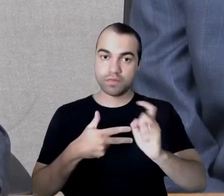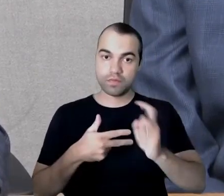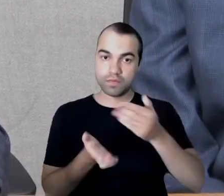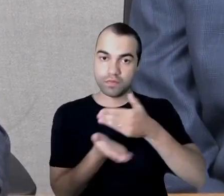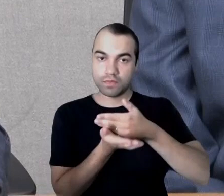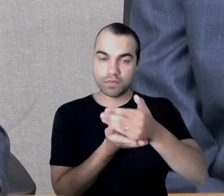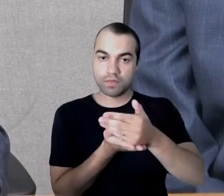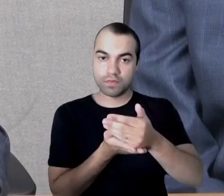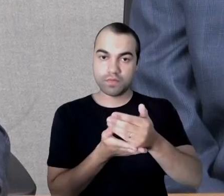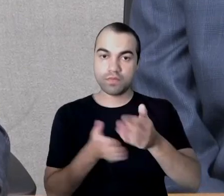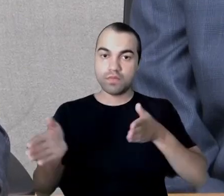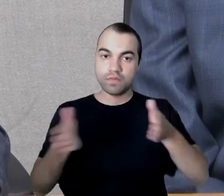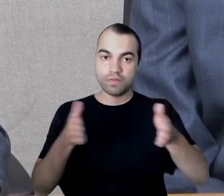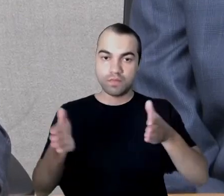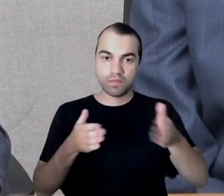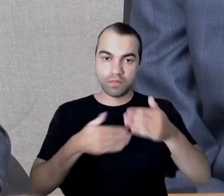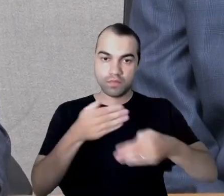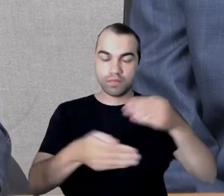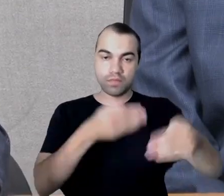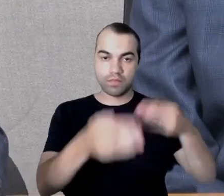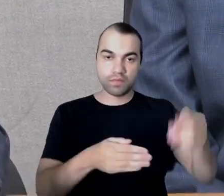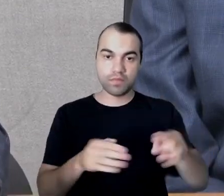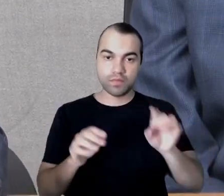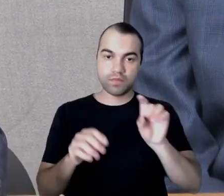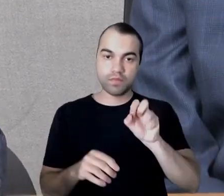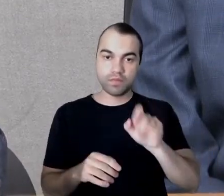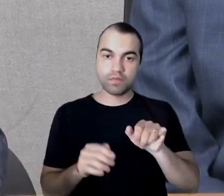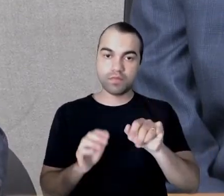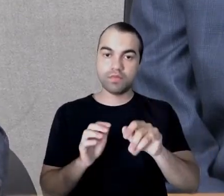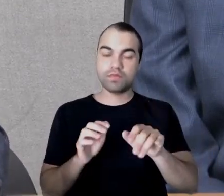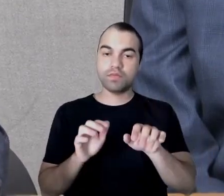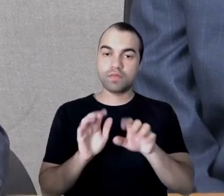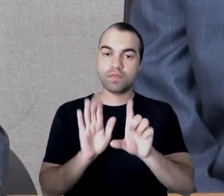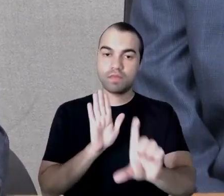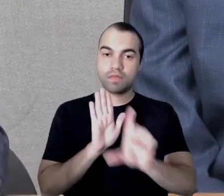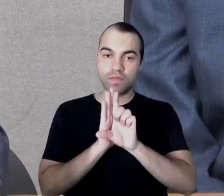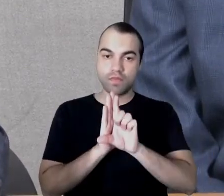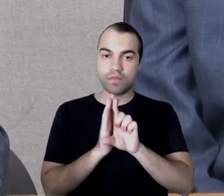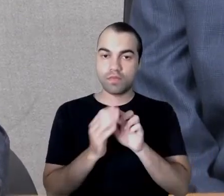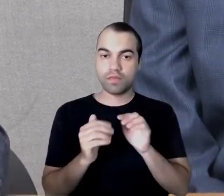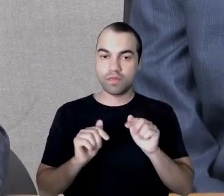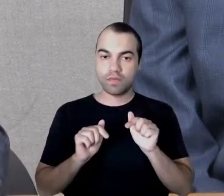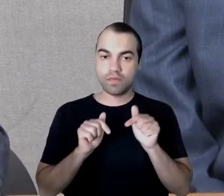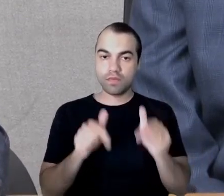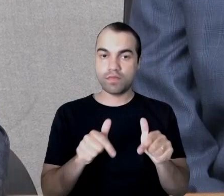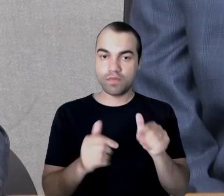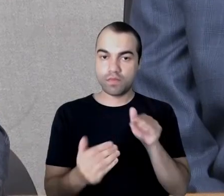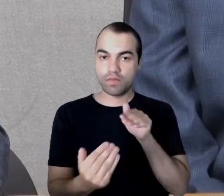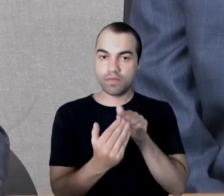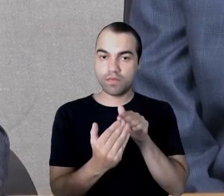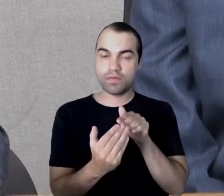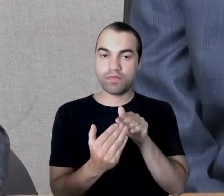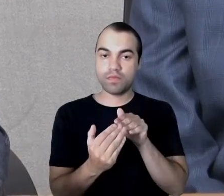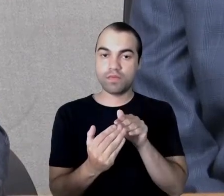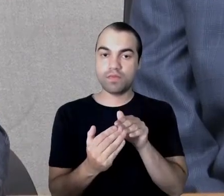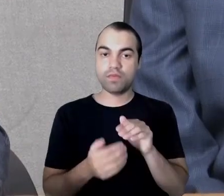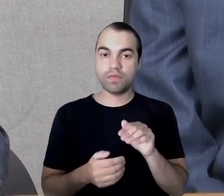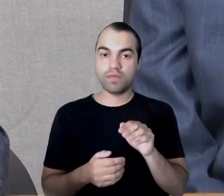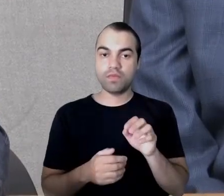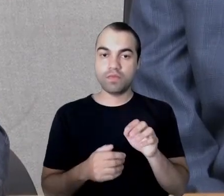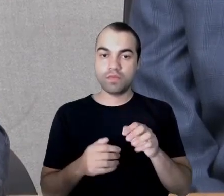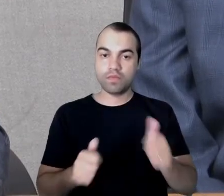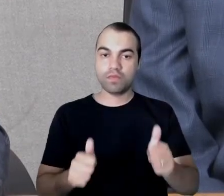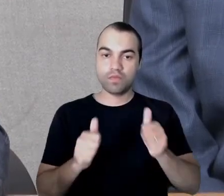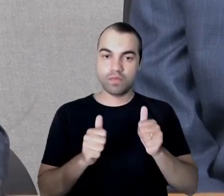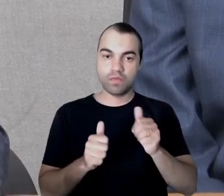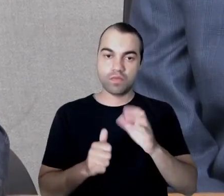legislativo quando se tratar de leis que dispunham sobre afetação desafetação alienação aforamento comodato